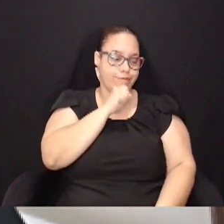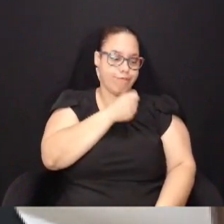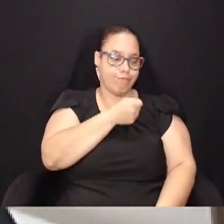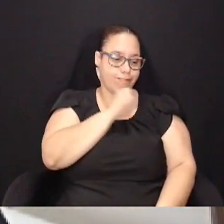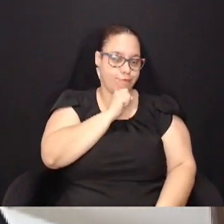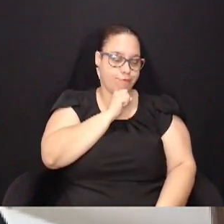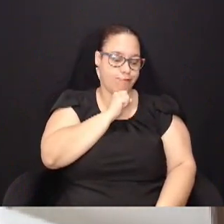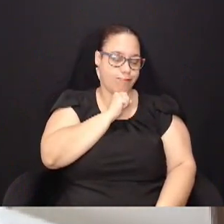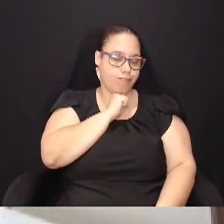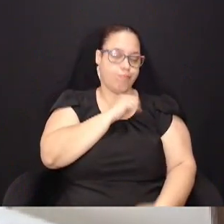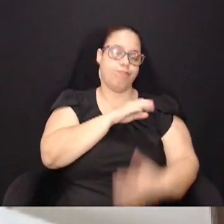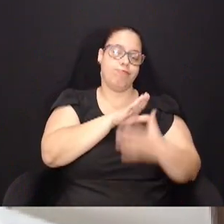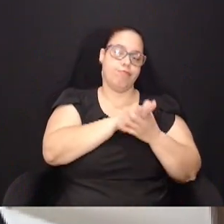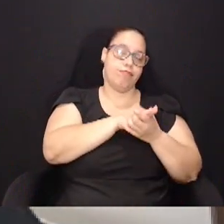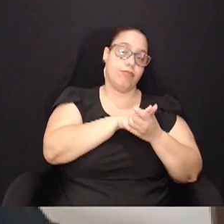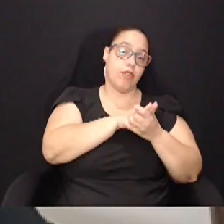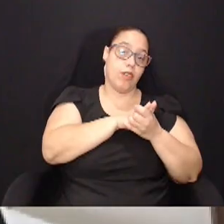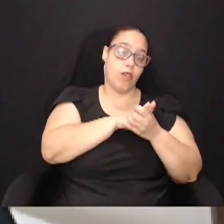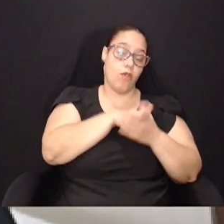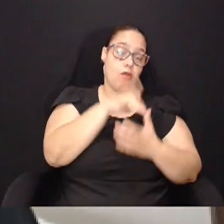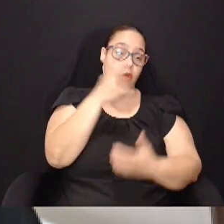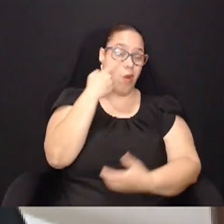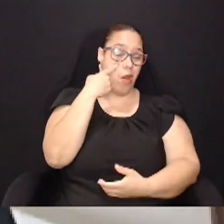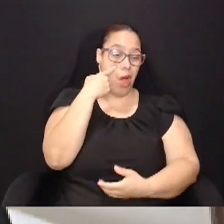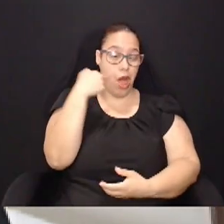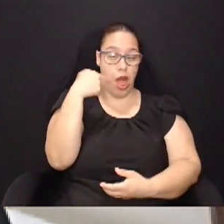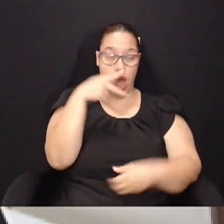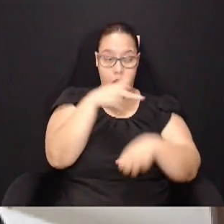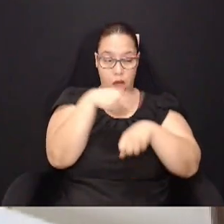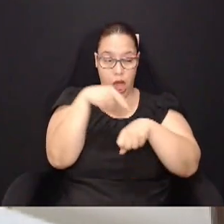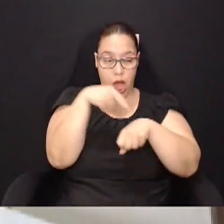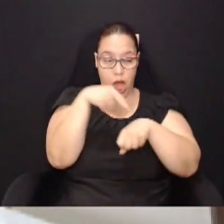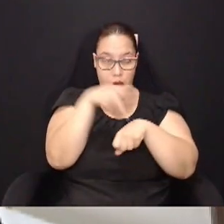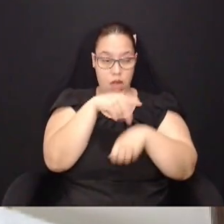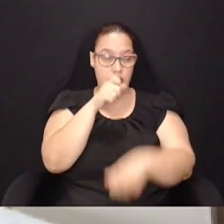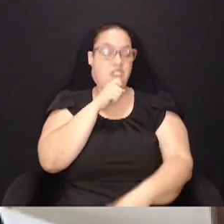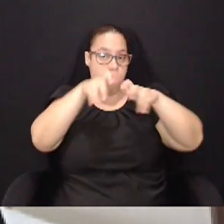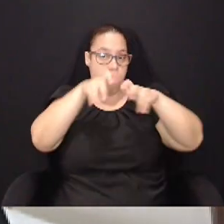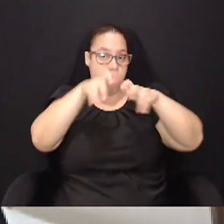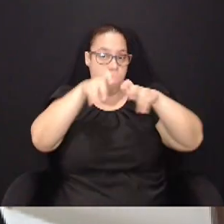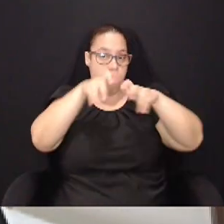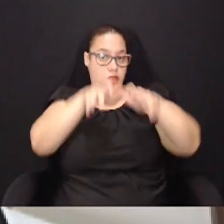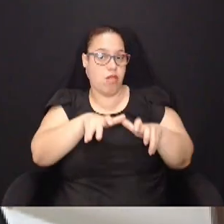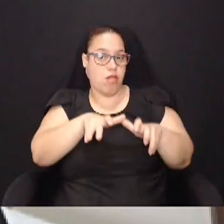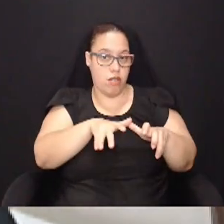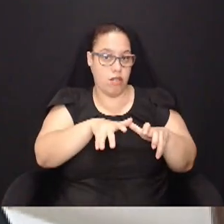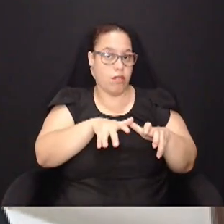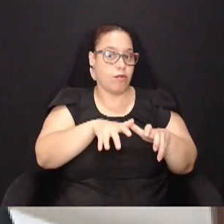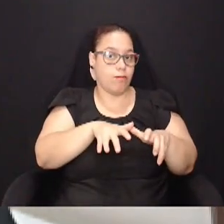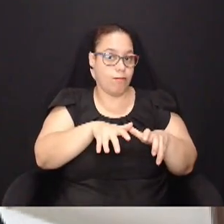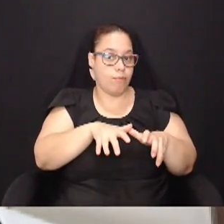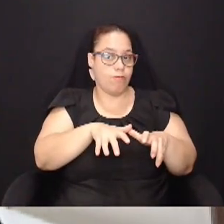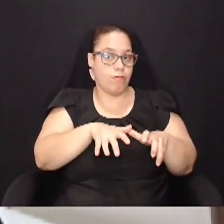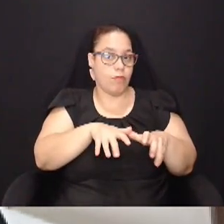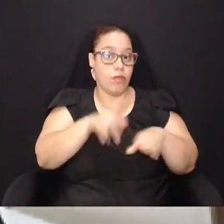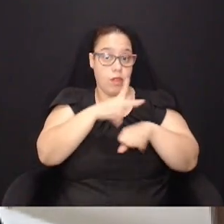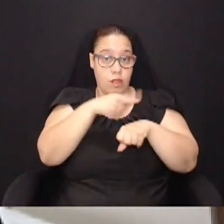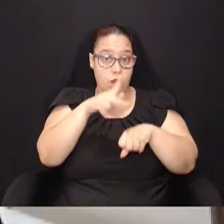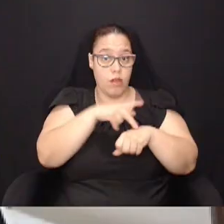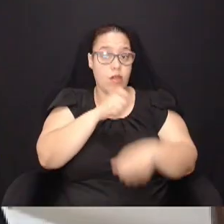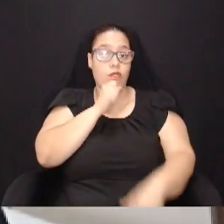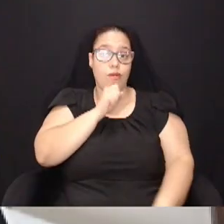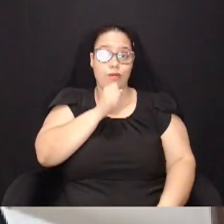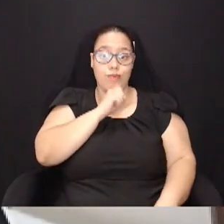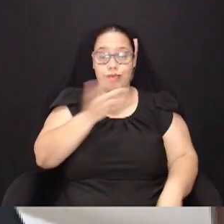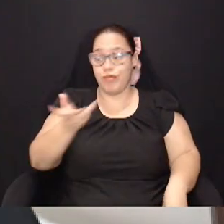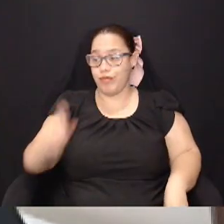vendo o nosso país envelhecendo. Muitos jovens não querem mais ter filhos, e a gente começou a ter um país velho. Você pegar as